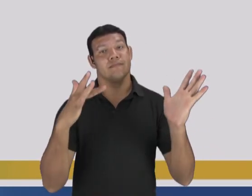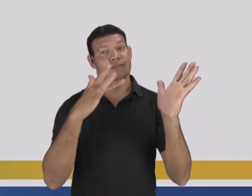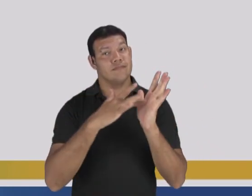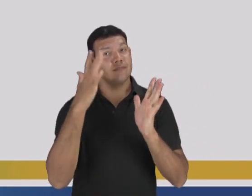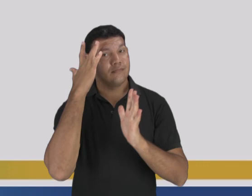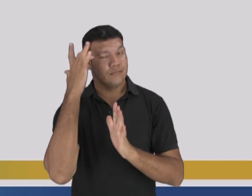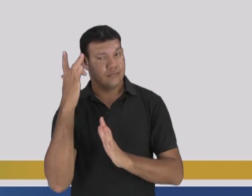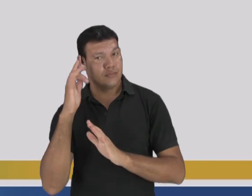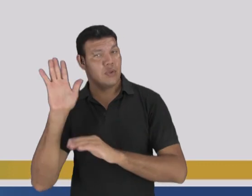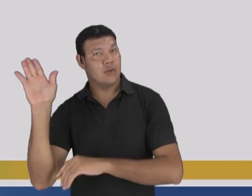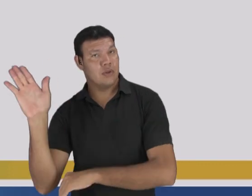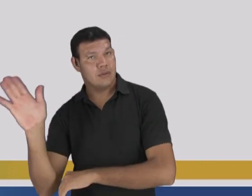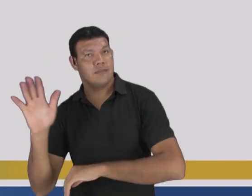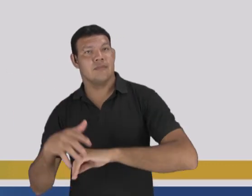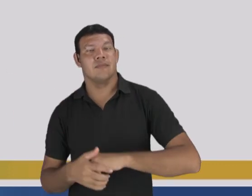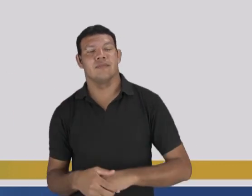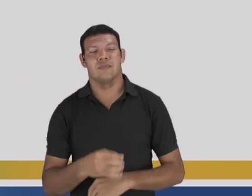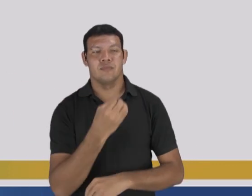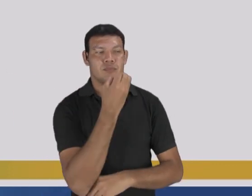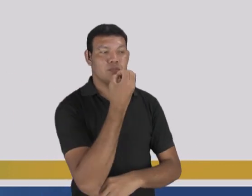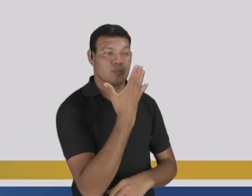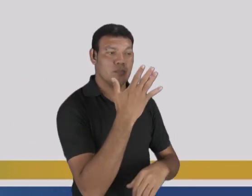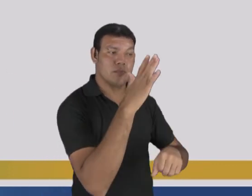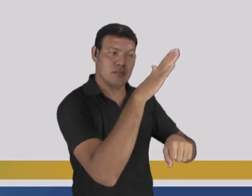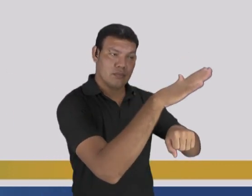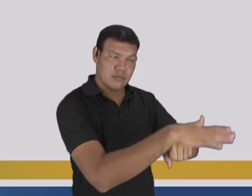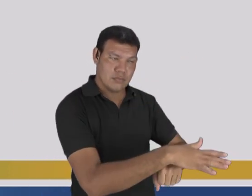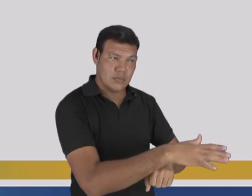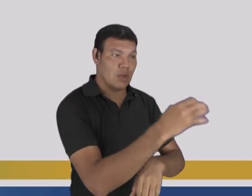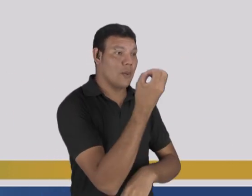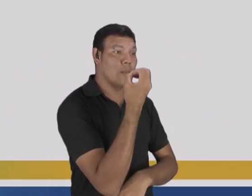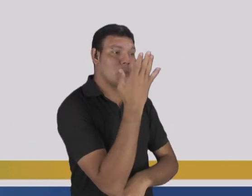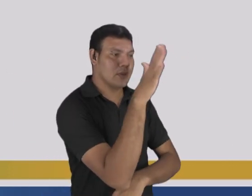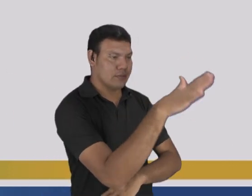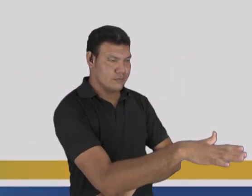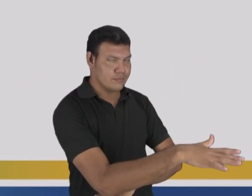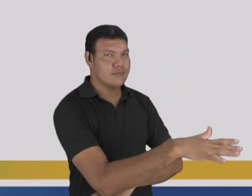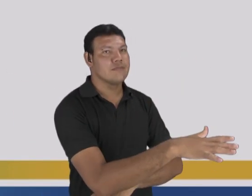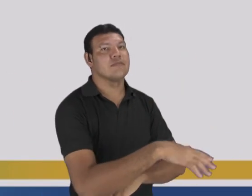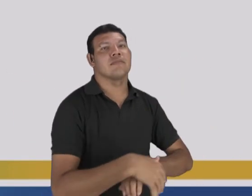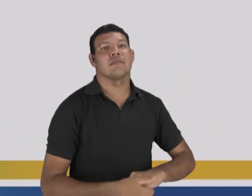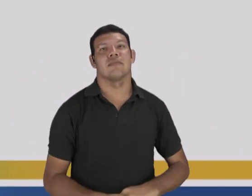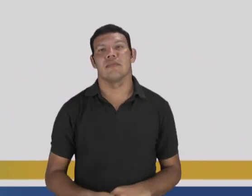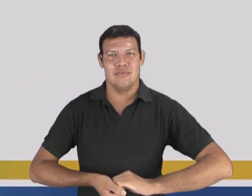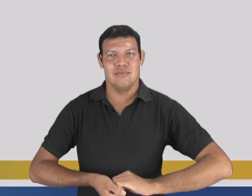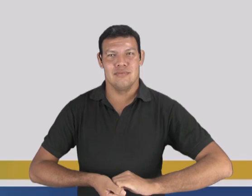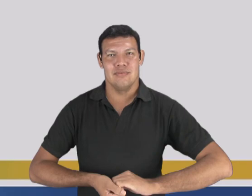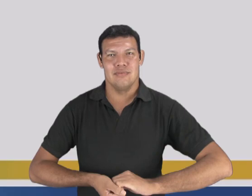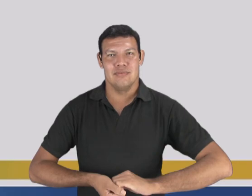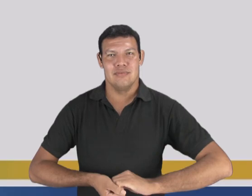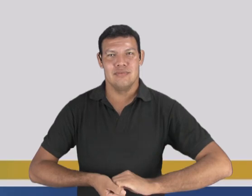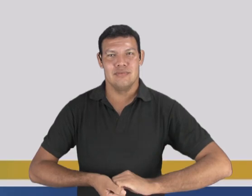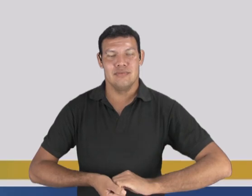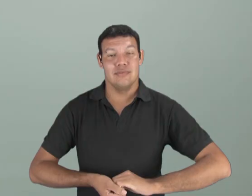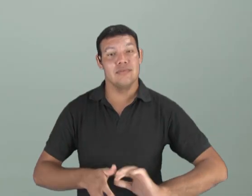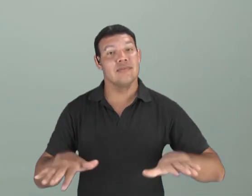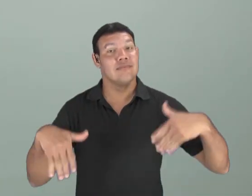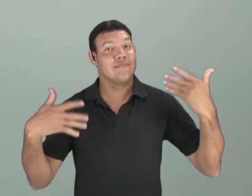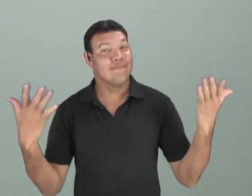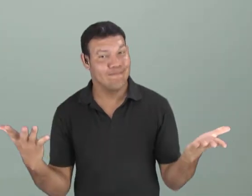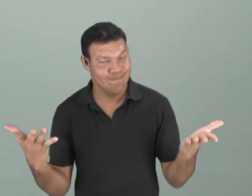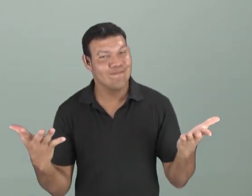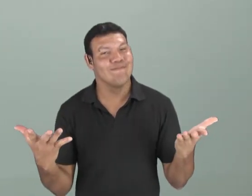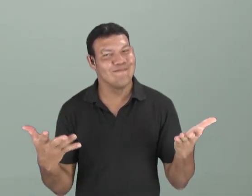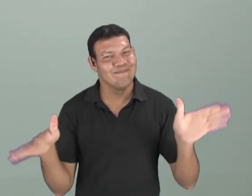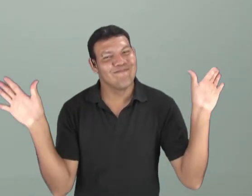despedida. Buenas tardes, saludo. Adiós, despedida. É isso aí, galerinha.